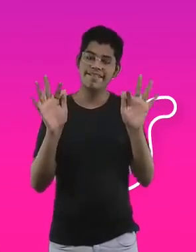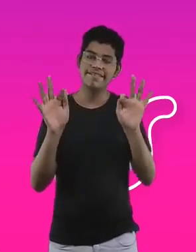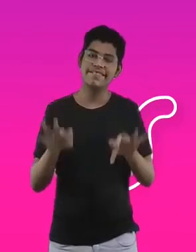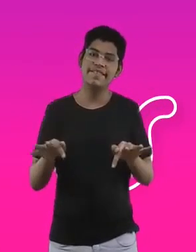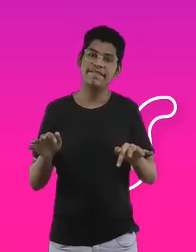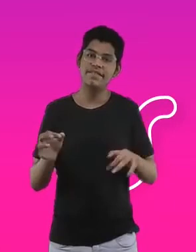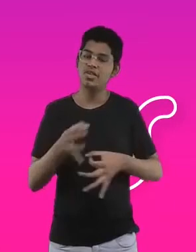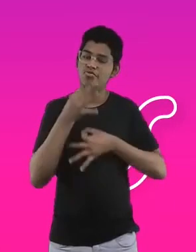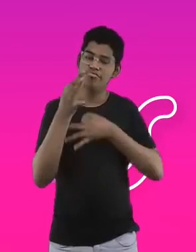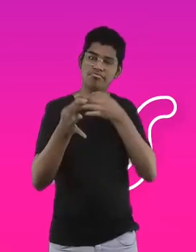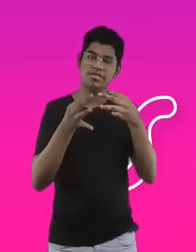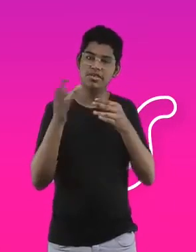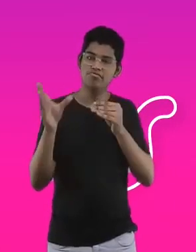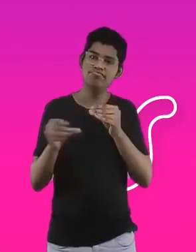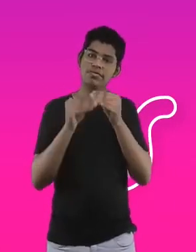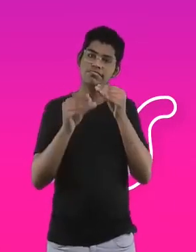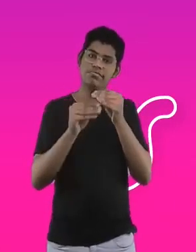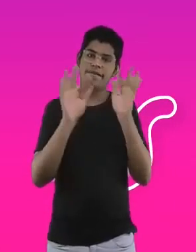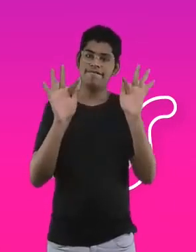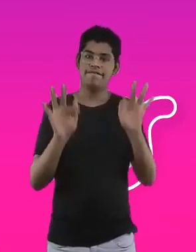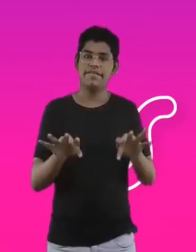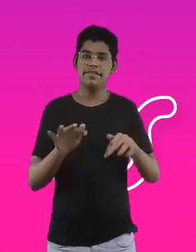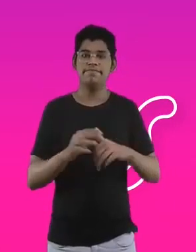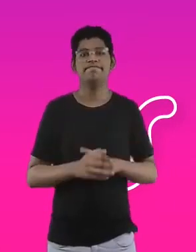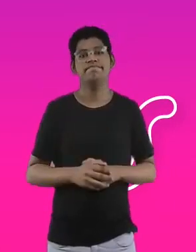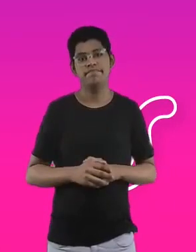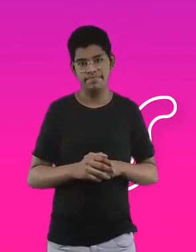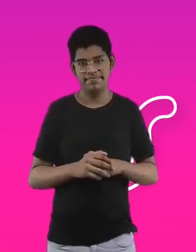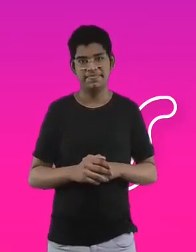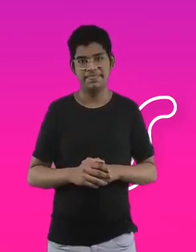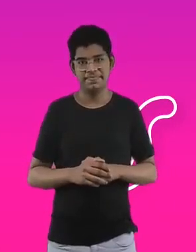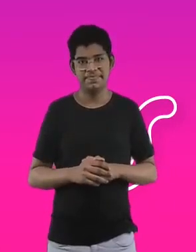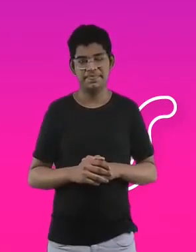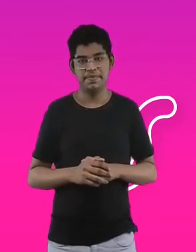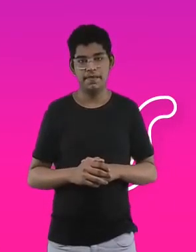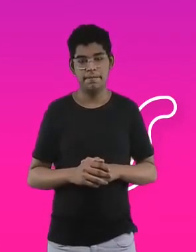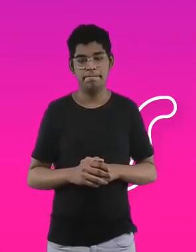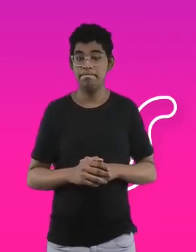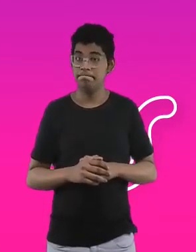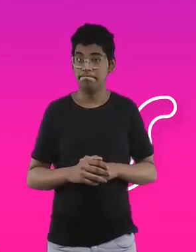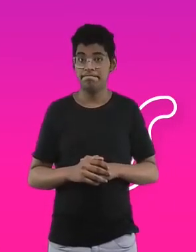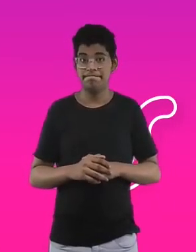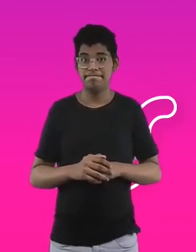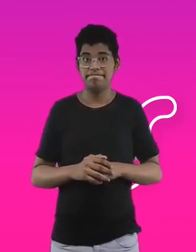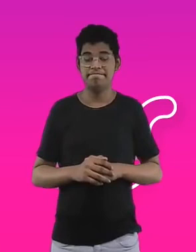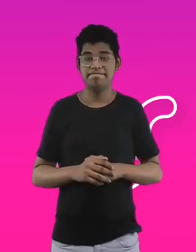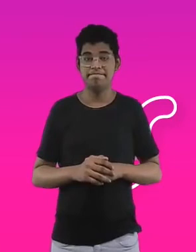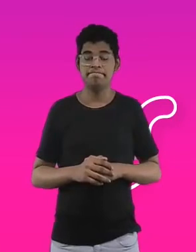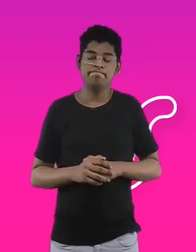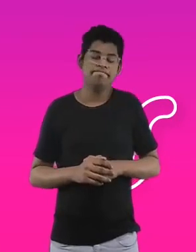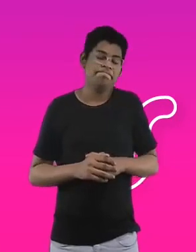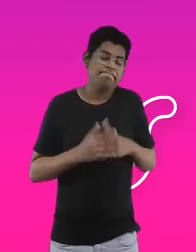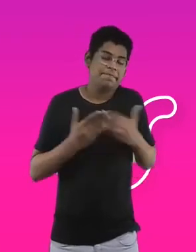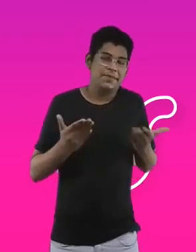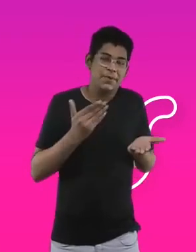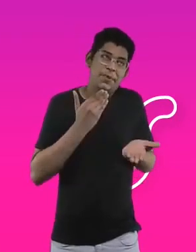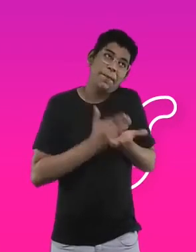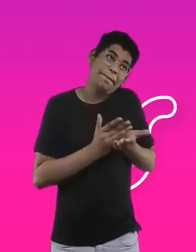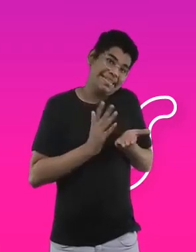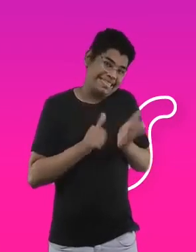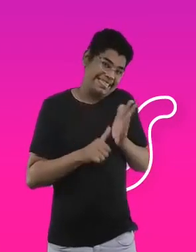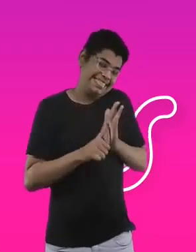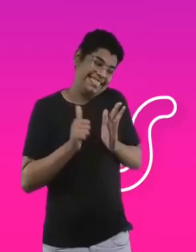comentários para deixarmos para a posteridade. Zaika. Então, eu vou começar primeiro